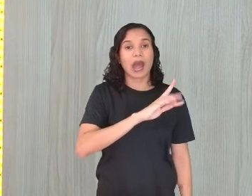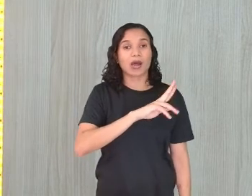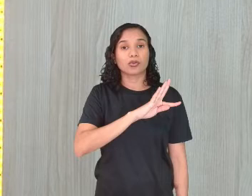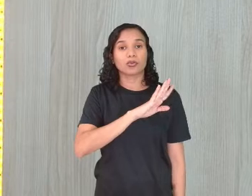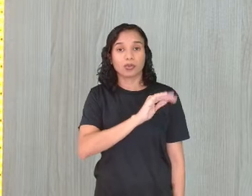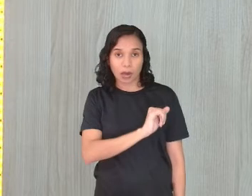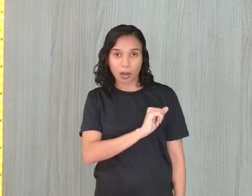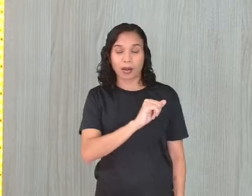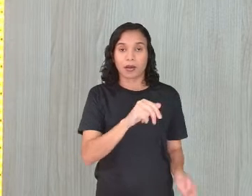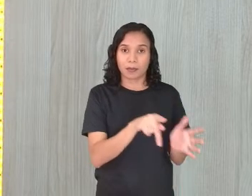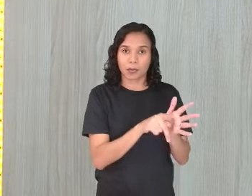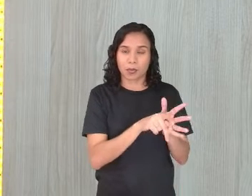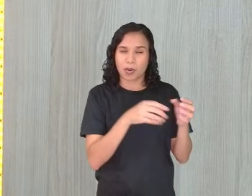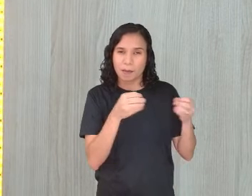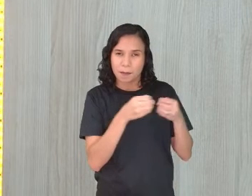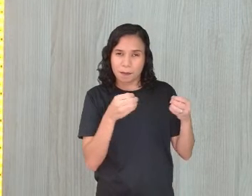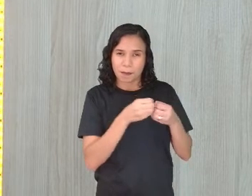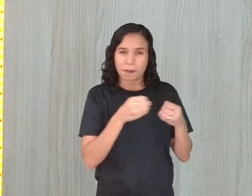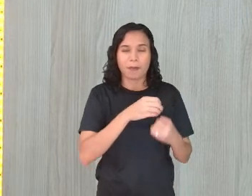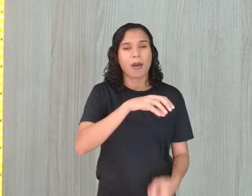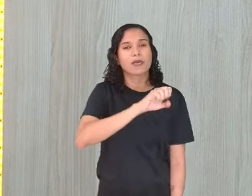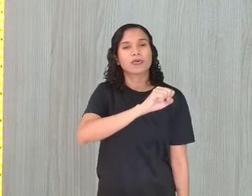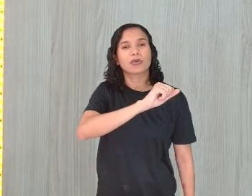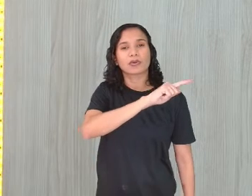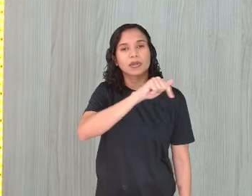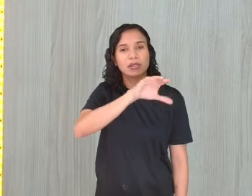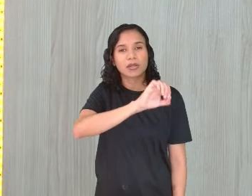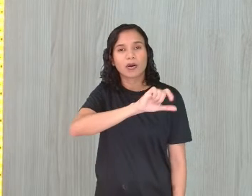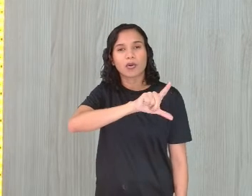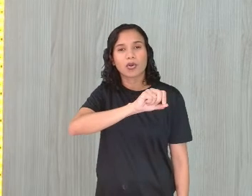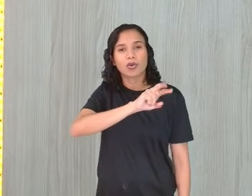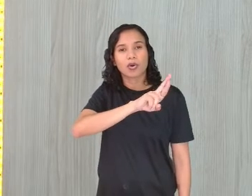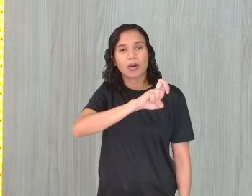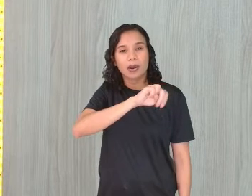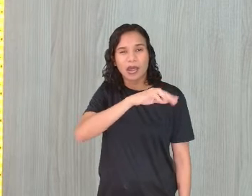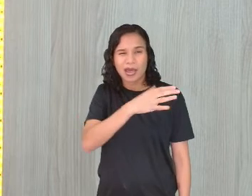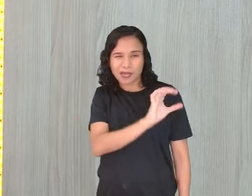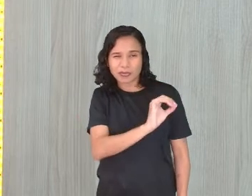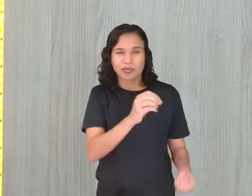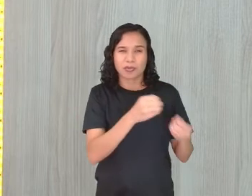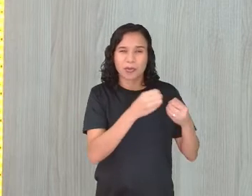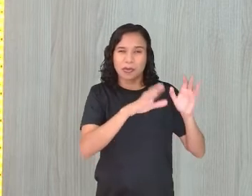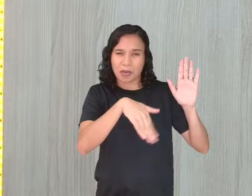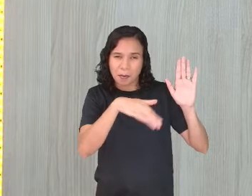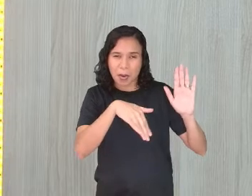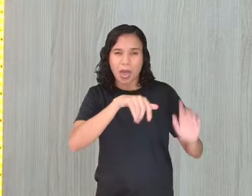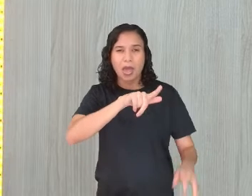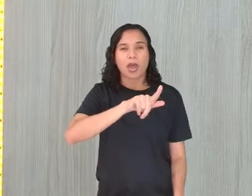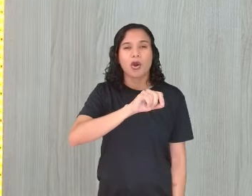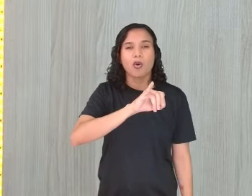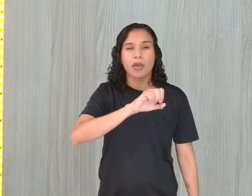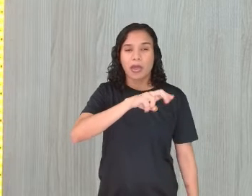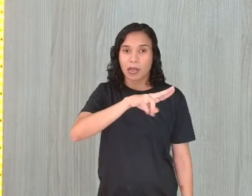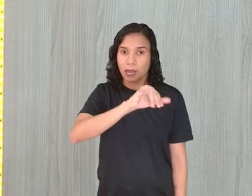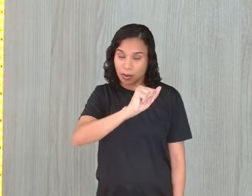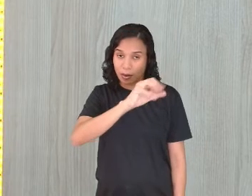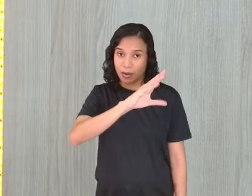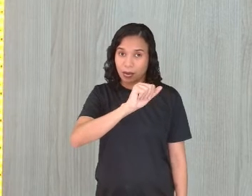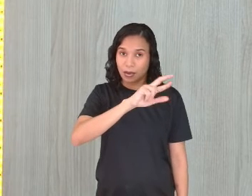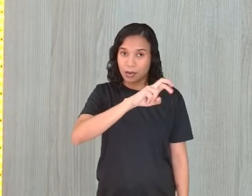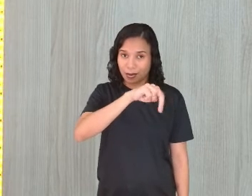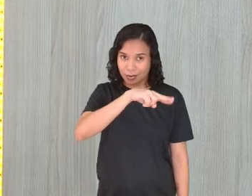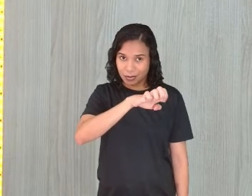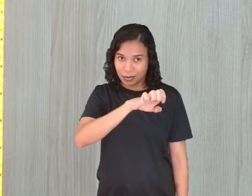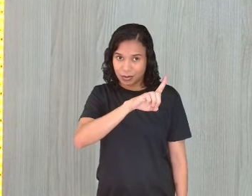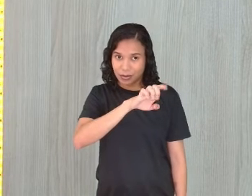em povoação de São Lourenço, ali próximo à Carne de Vaca, né, em Ponta de Pedra, lá em Goiânia, cidade de Goiânia, distrito, né? Diga-se de